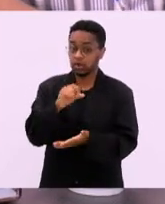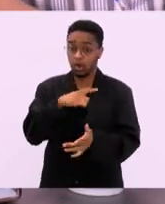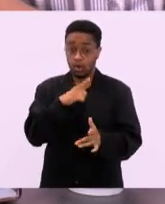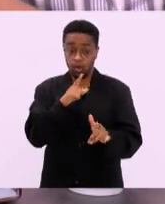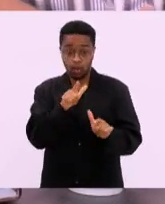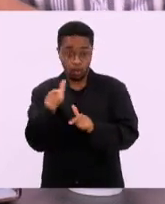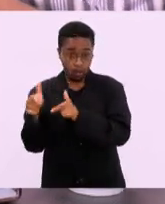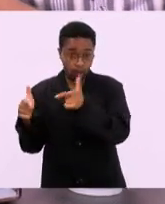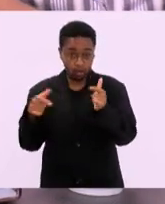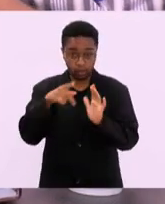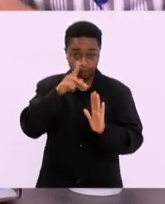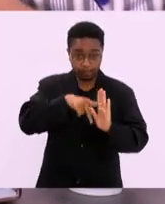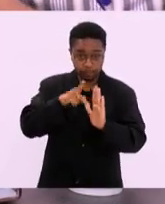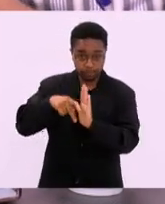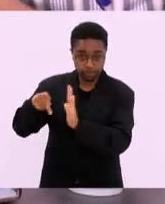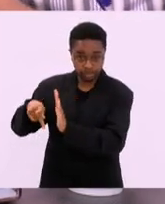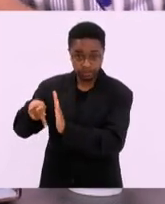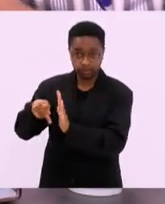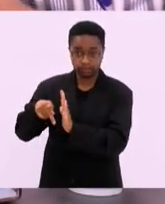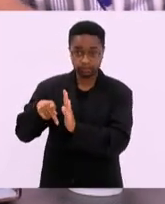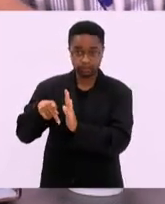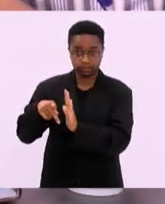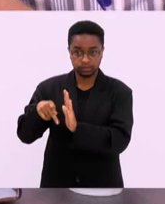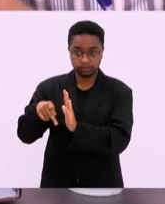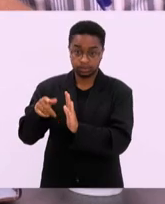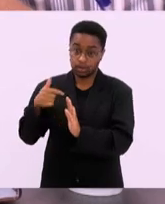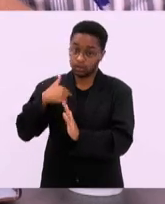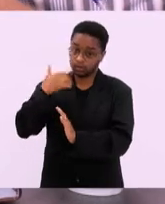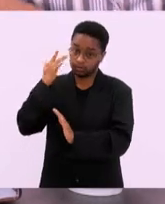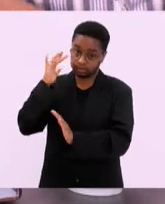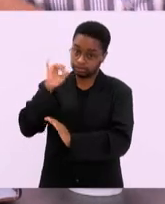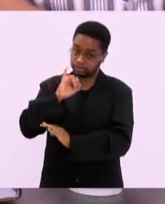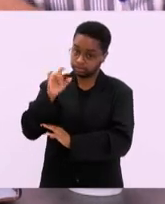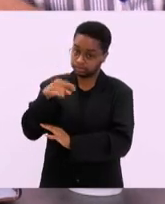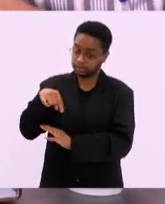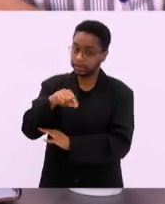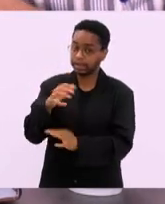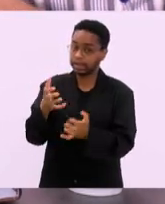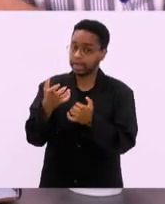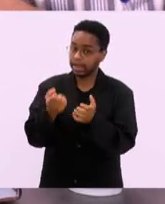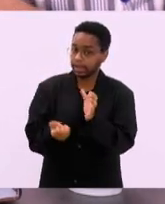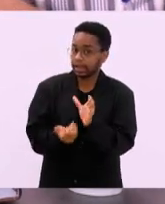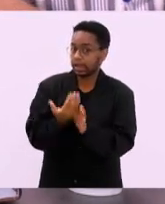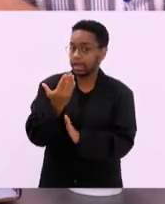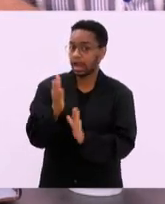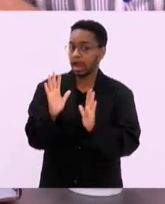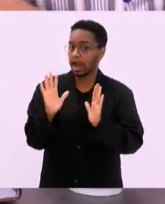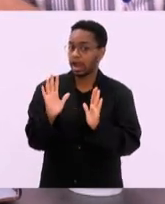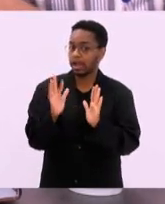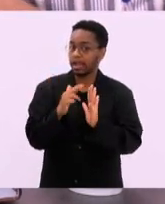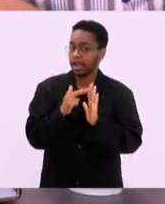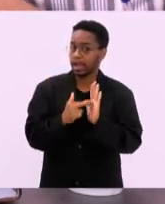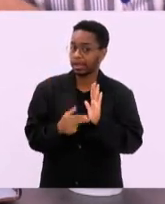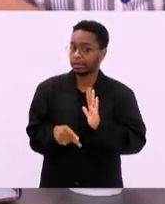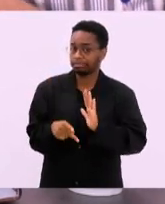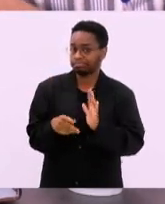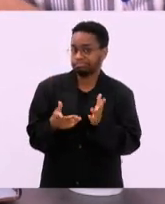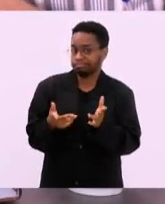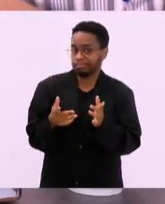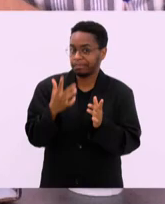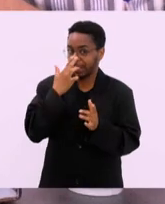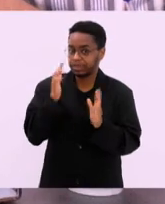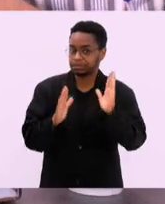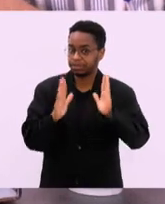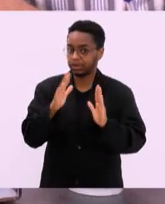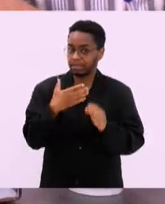projeto que não tiver, eu não sei se você está querendo criar uma jurisprudência natalina aqui